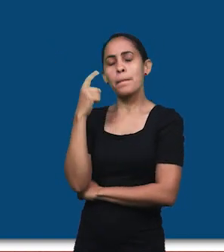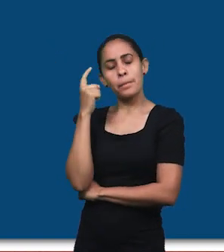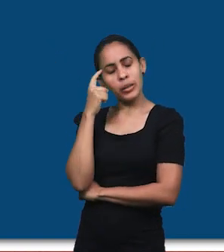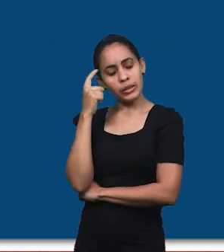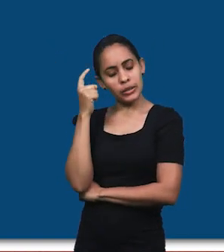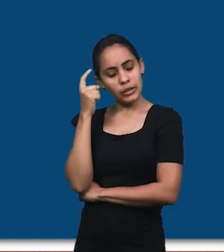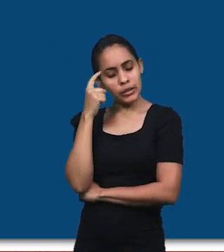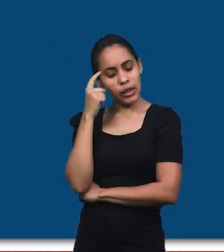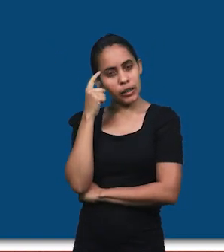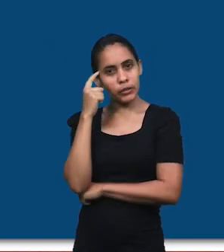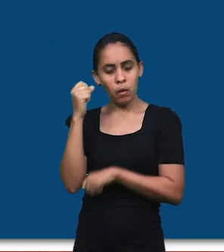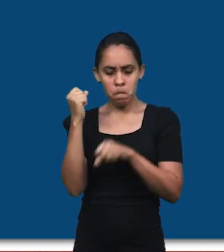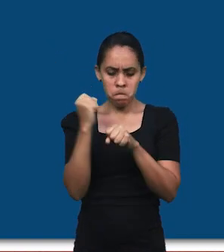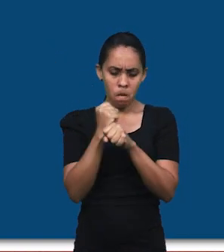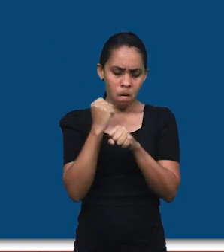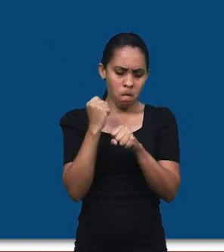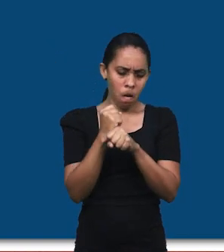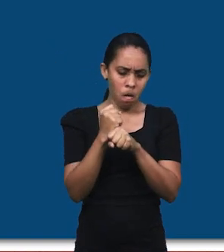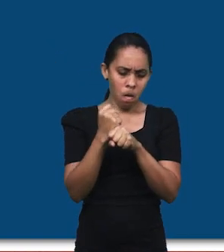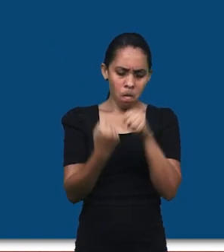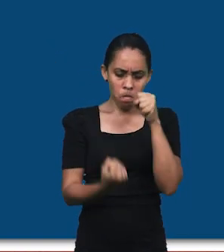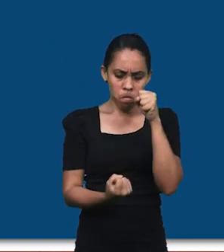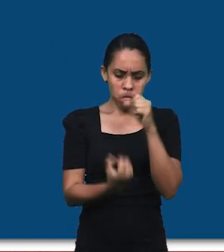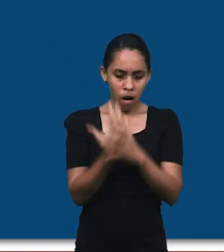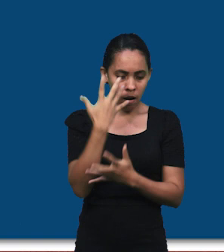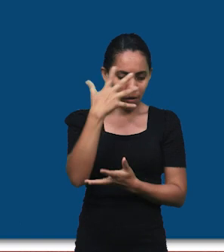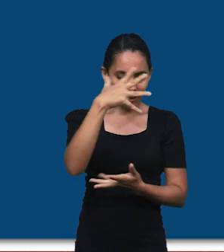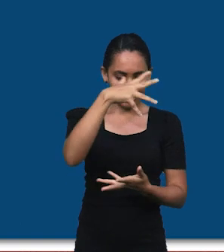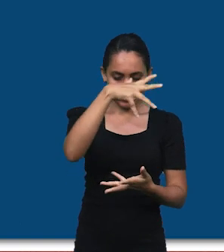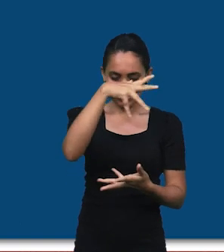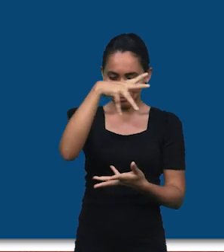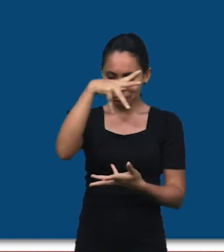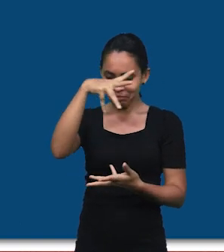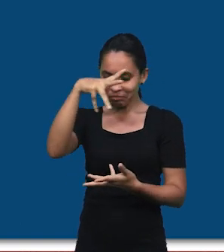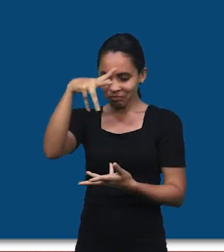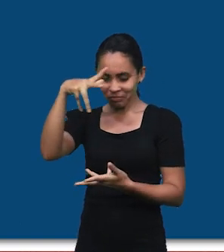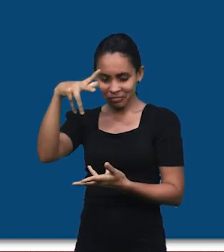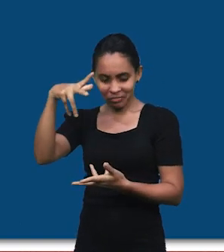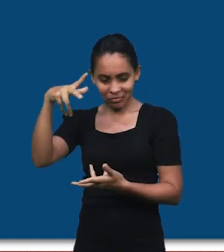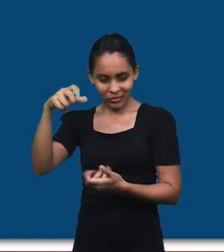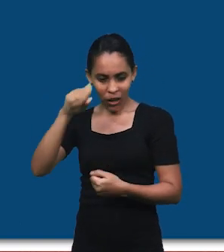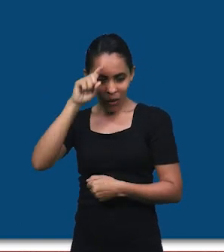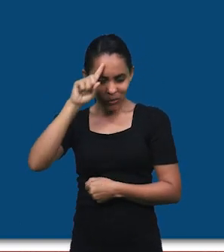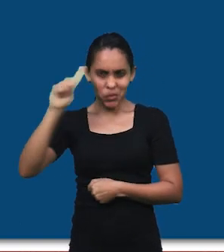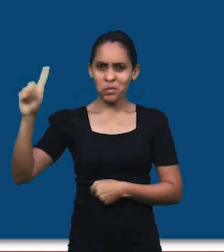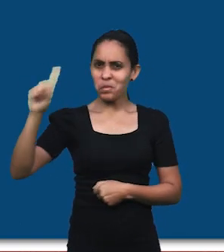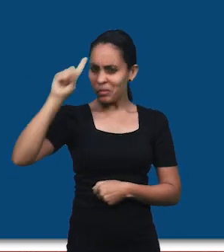maravilhado fico a pensar nas obras de